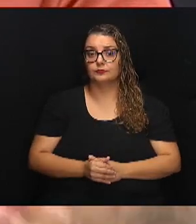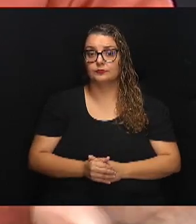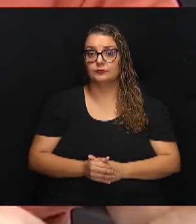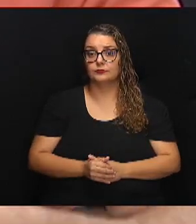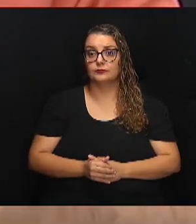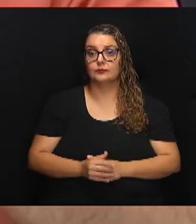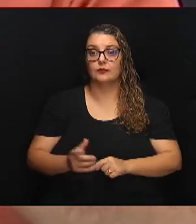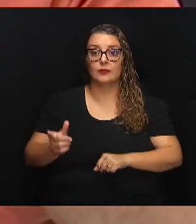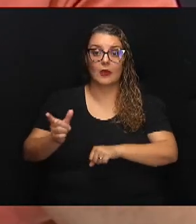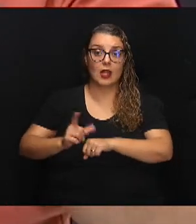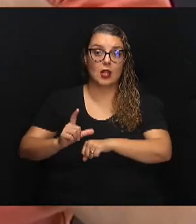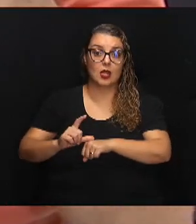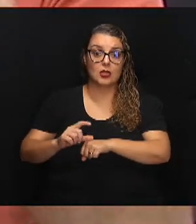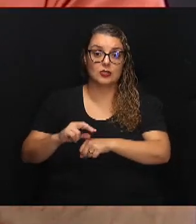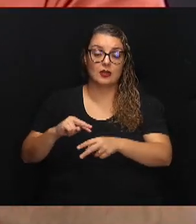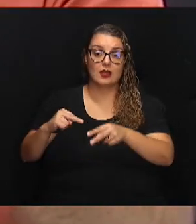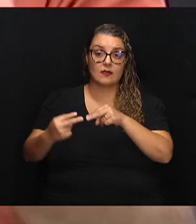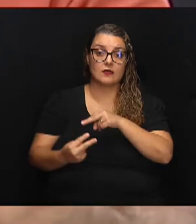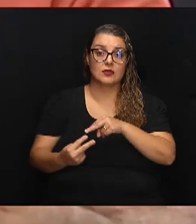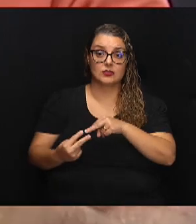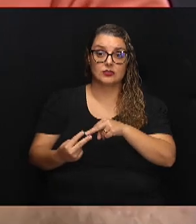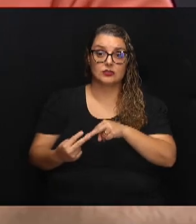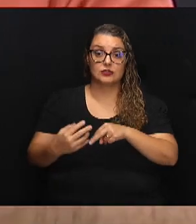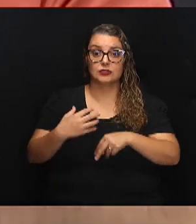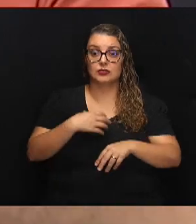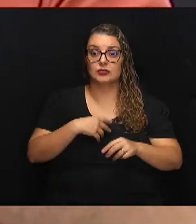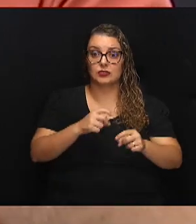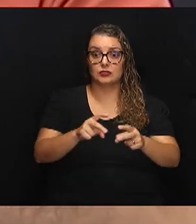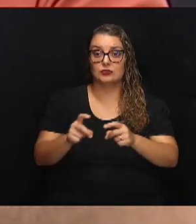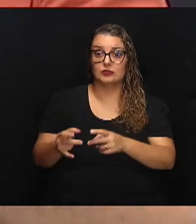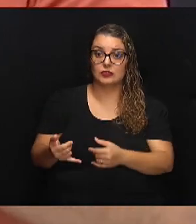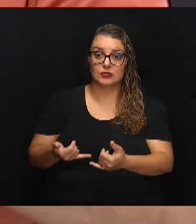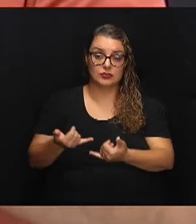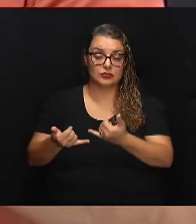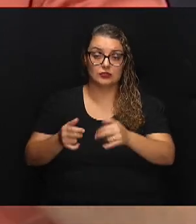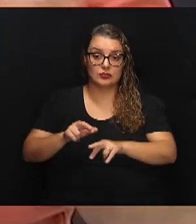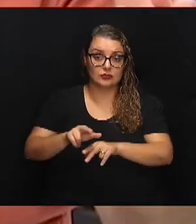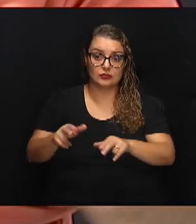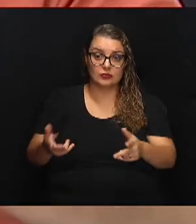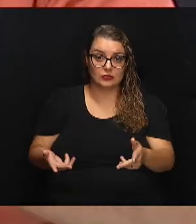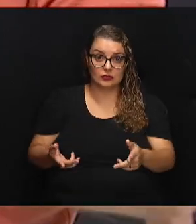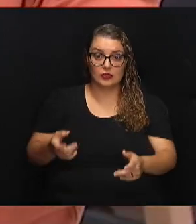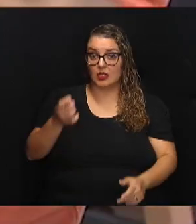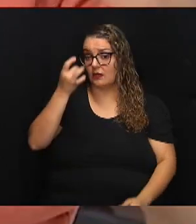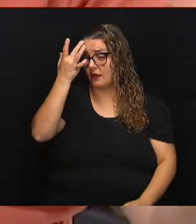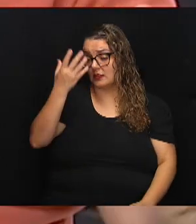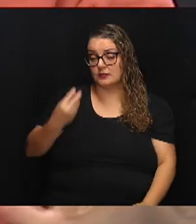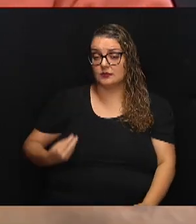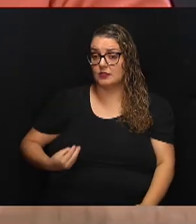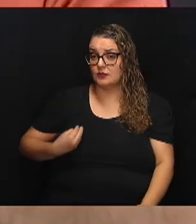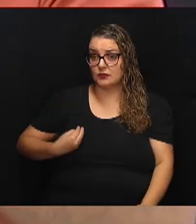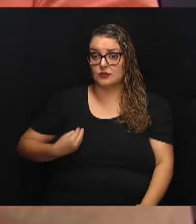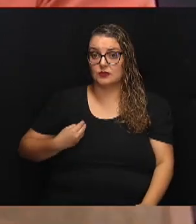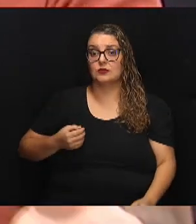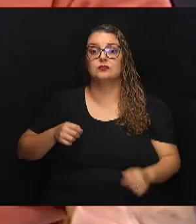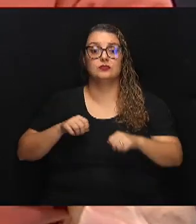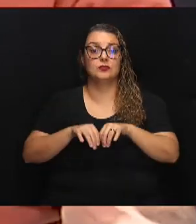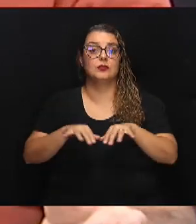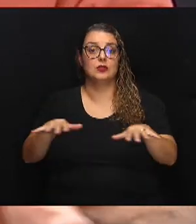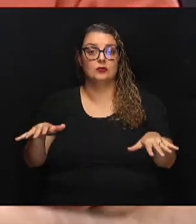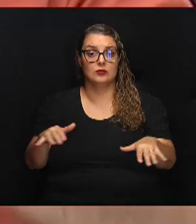lojas virtuais, meios de se vender jogos que facilita a vida, que facilita a distribuição